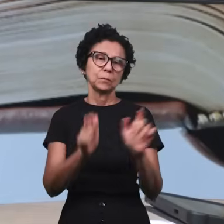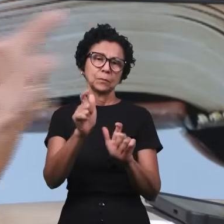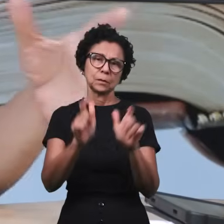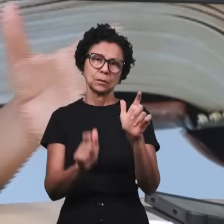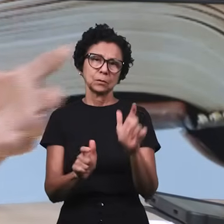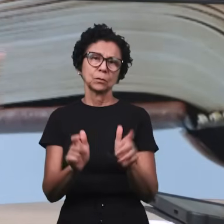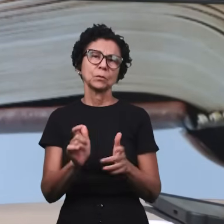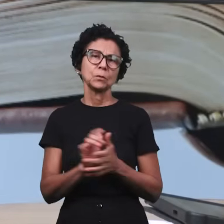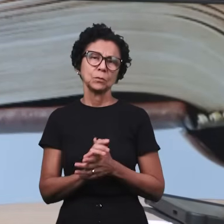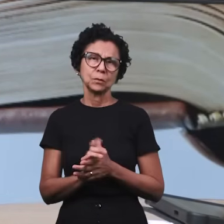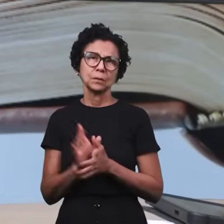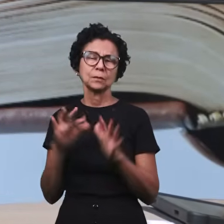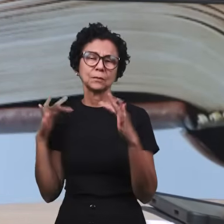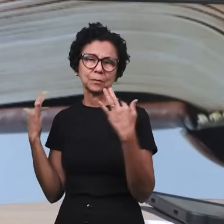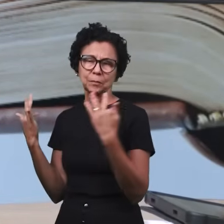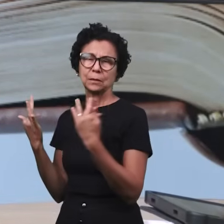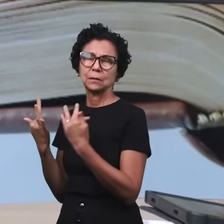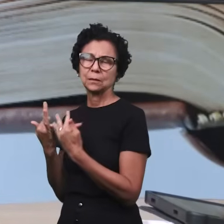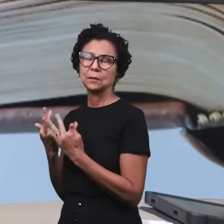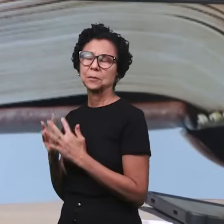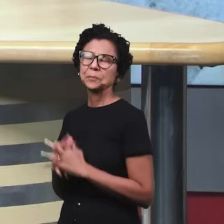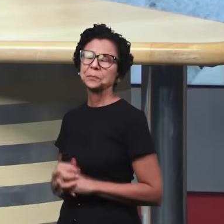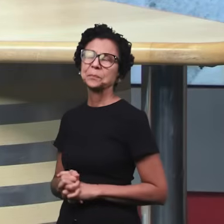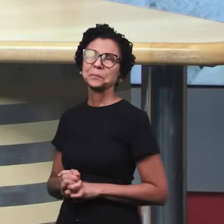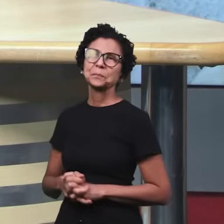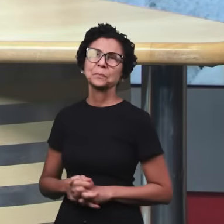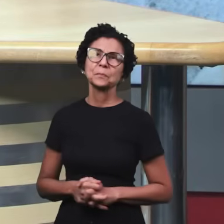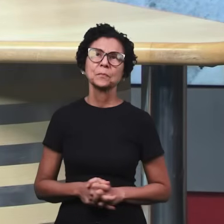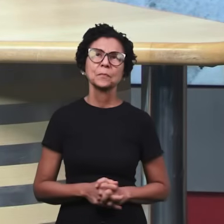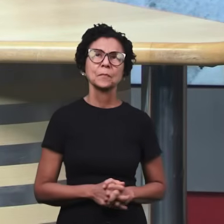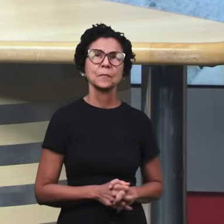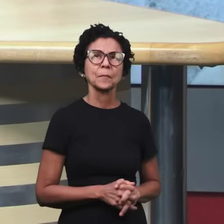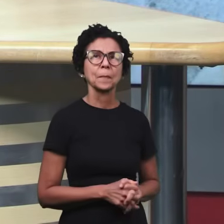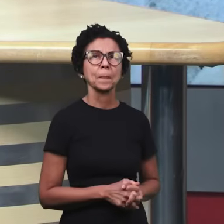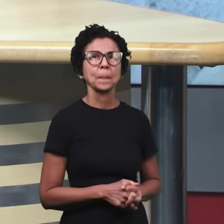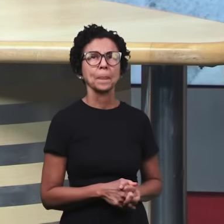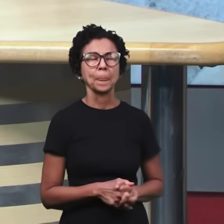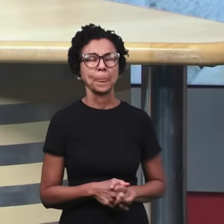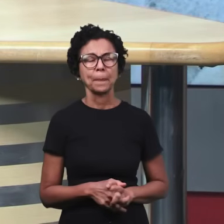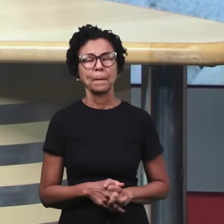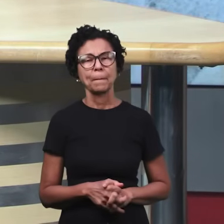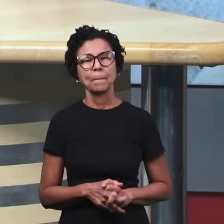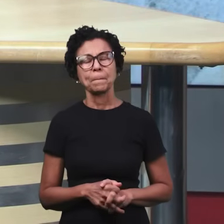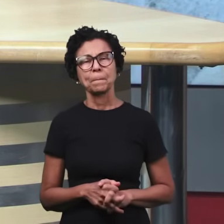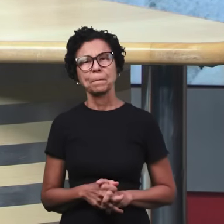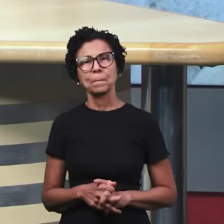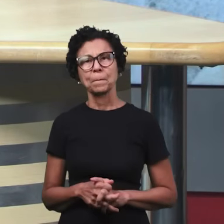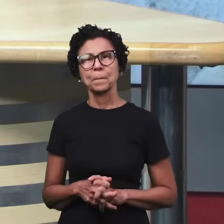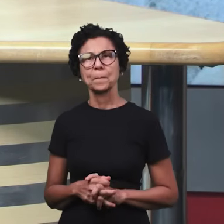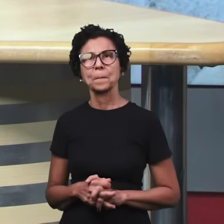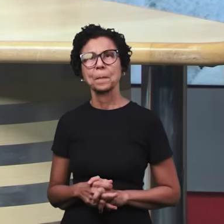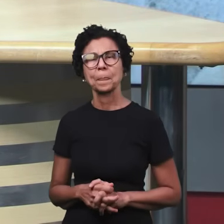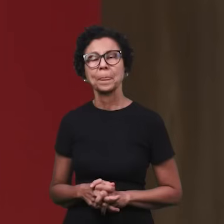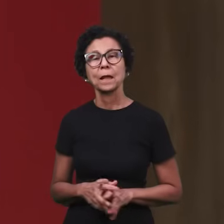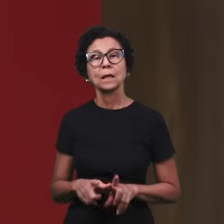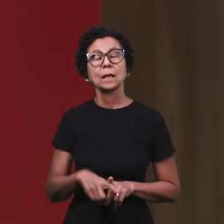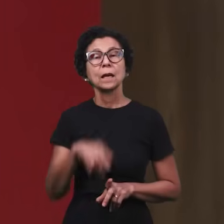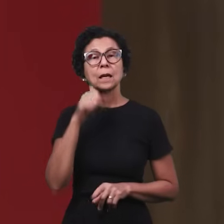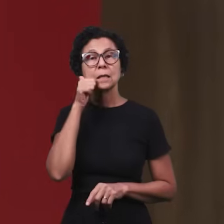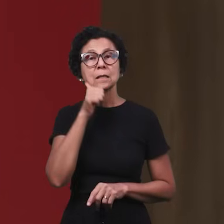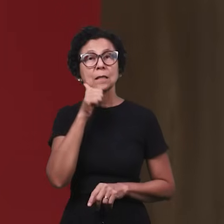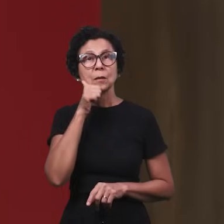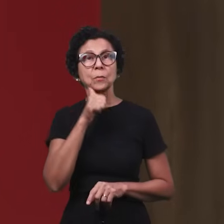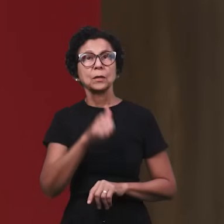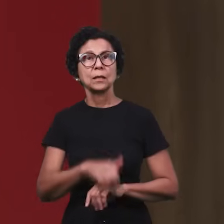aquecer dentro da nossa casa, né? Exato. E além da lã, a mulher virtuosa, ela também